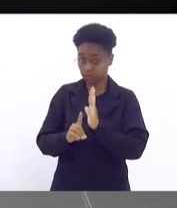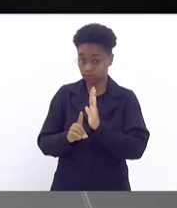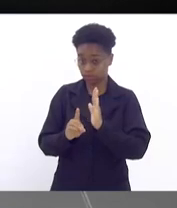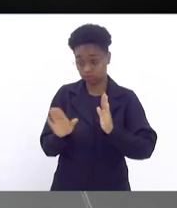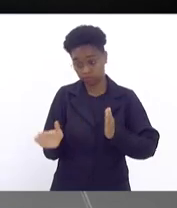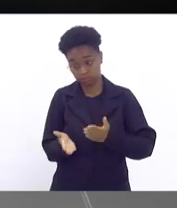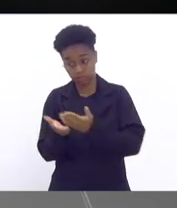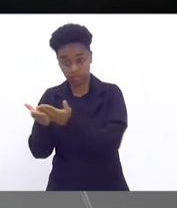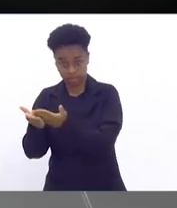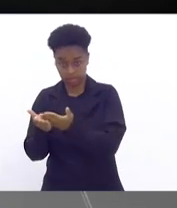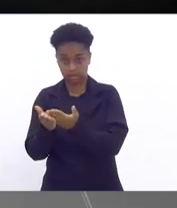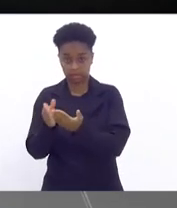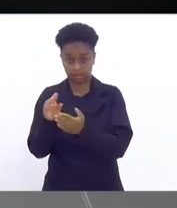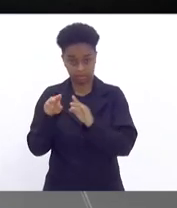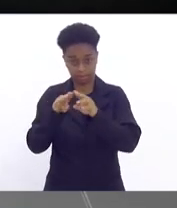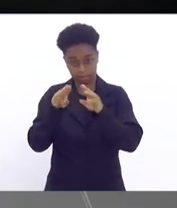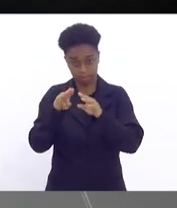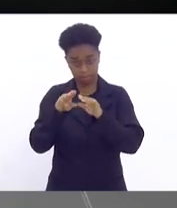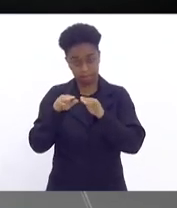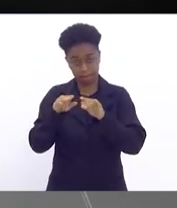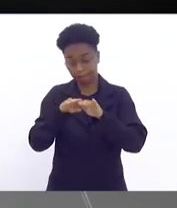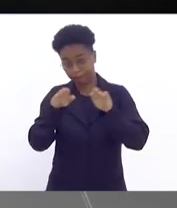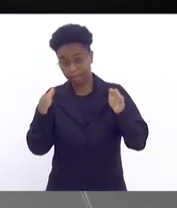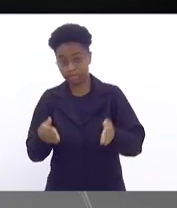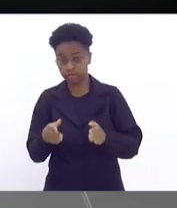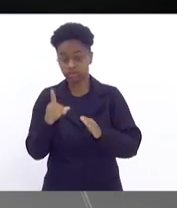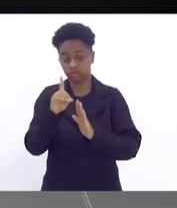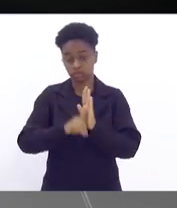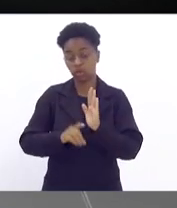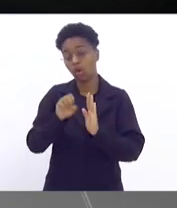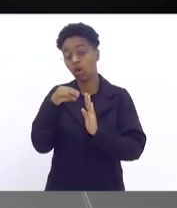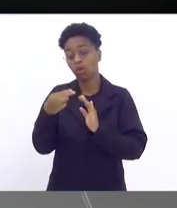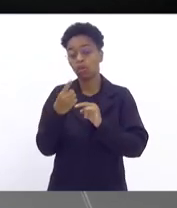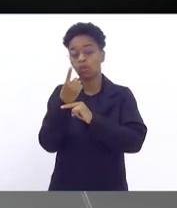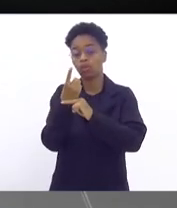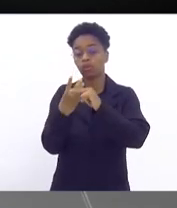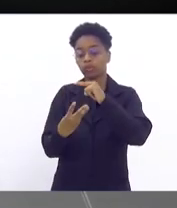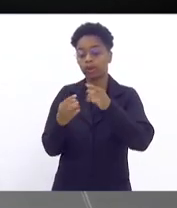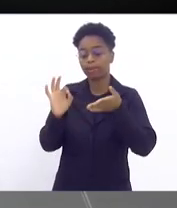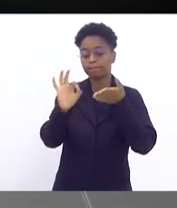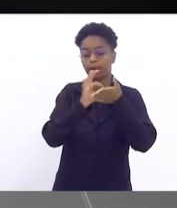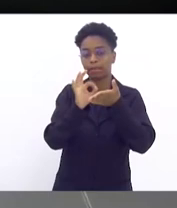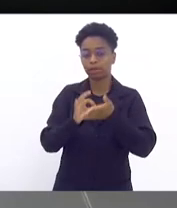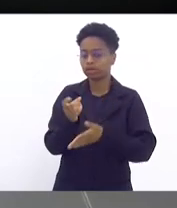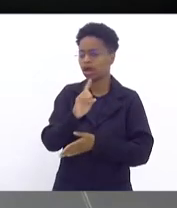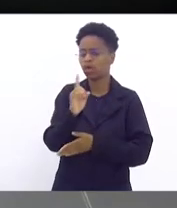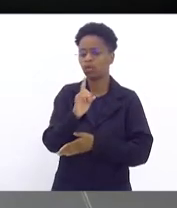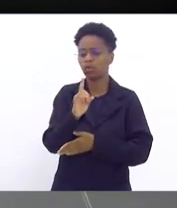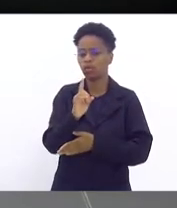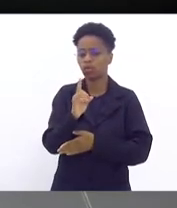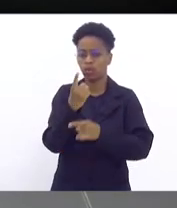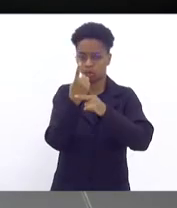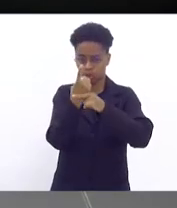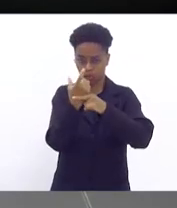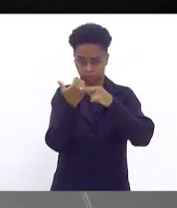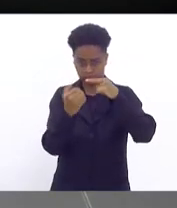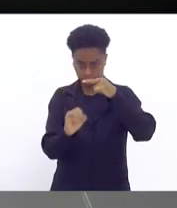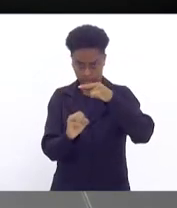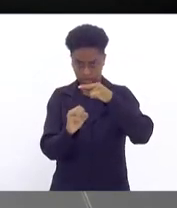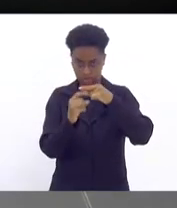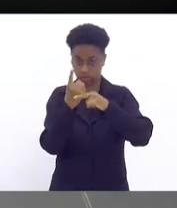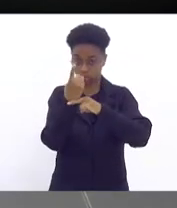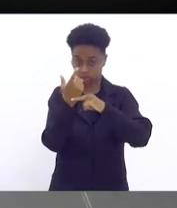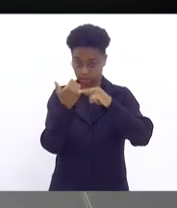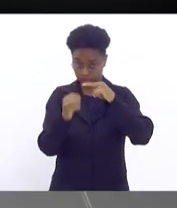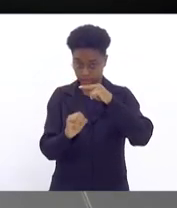encaminhada à mesa ou com um terço de assinaturas um terço não um décimo das assinaturas projeto